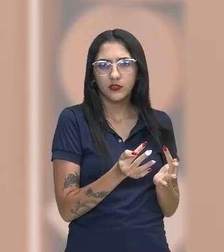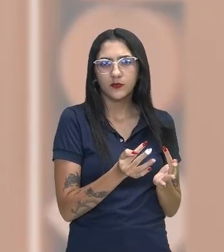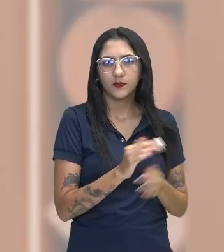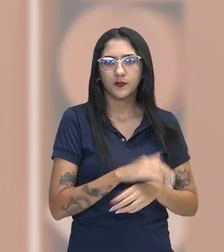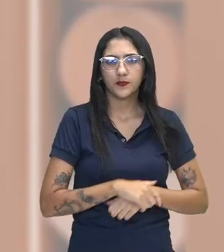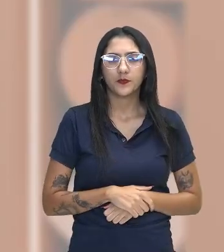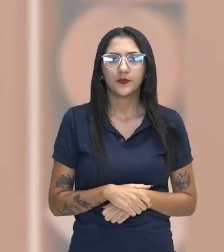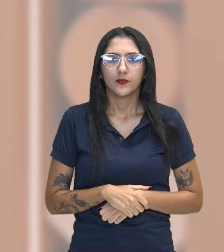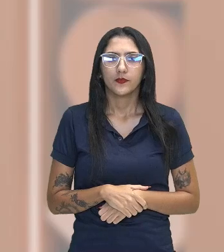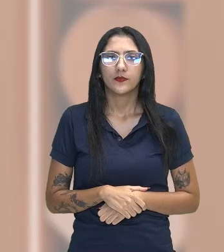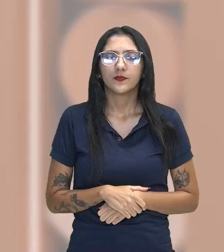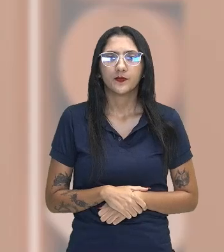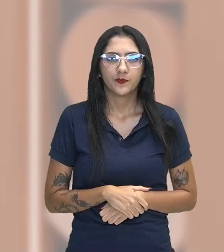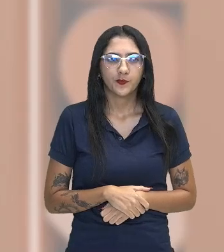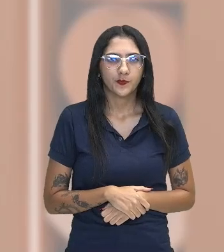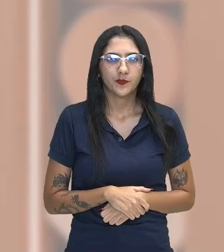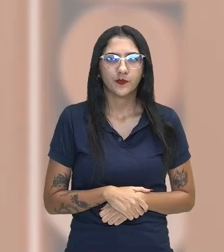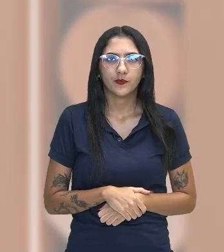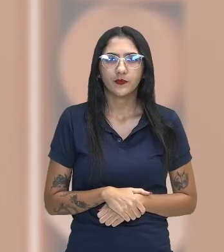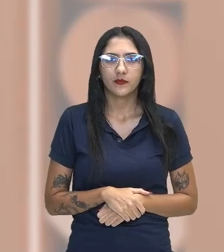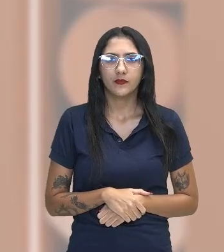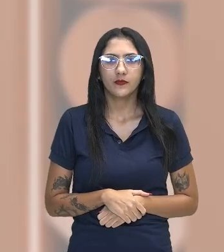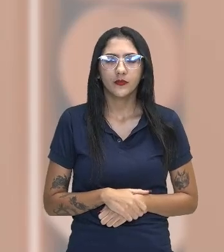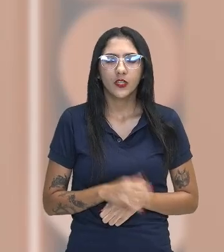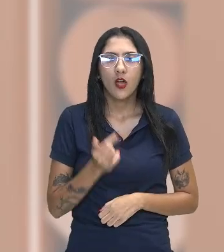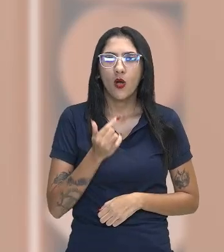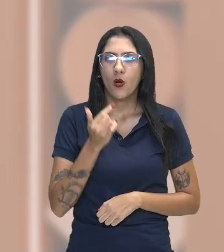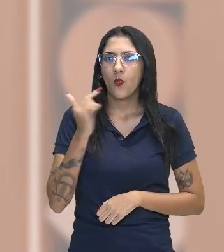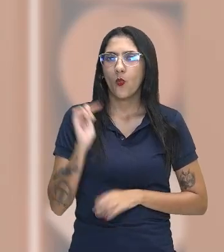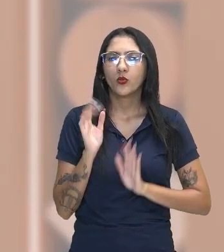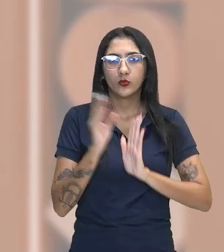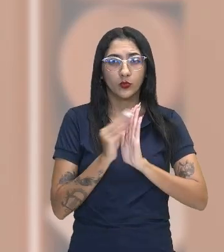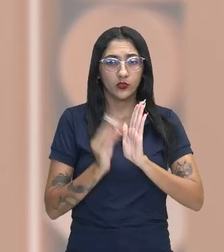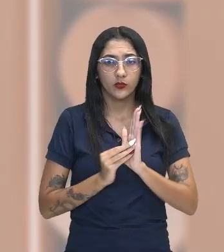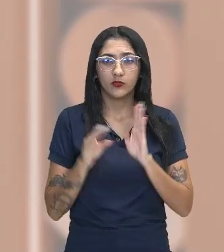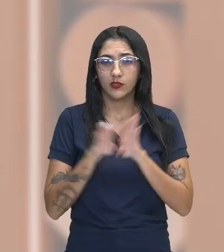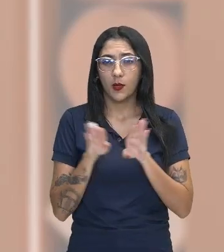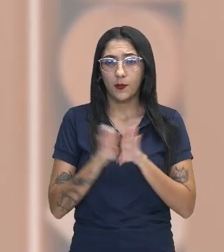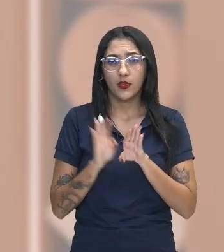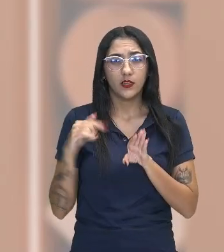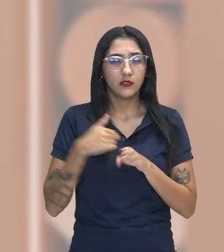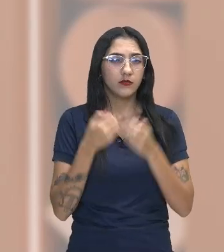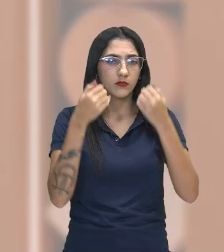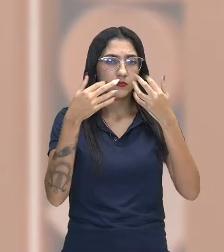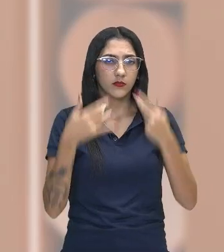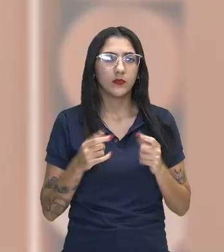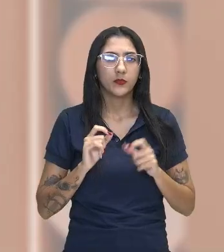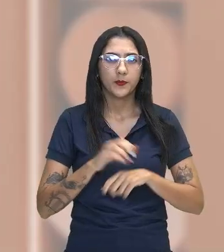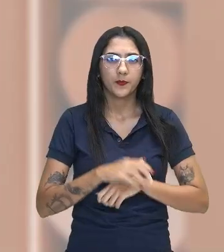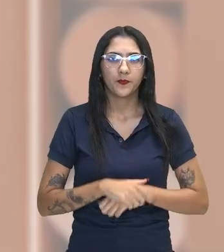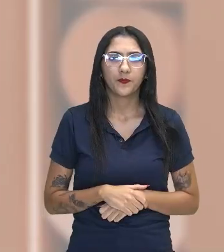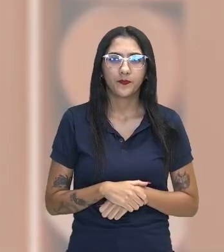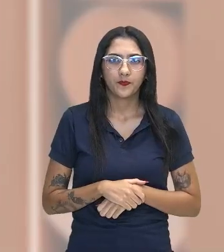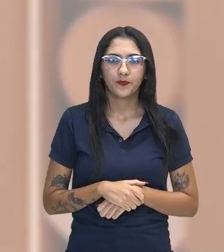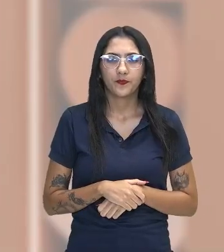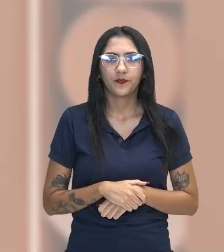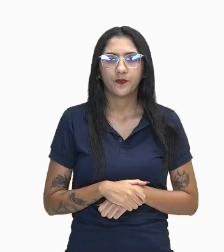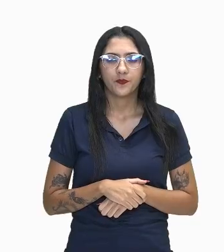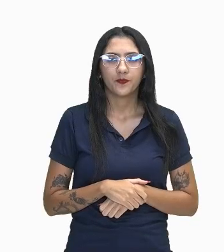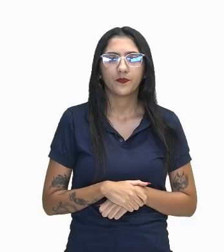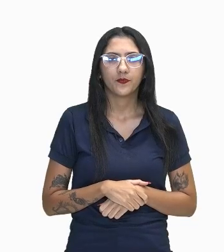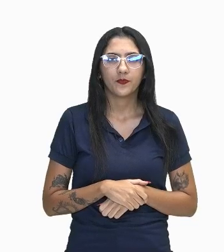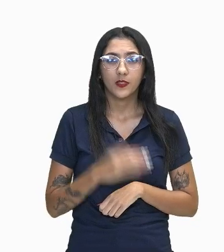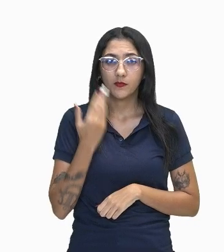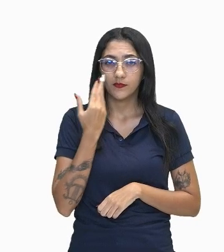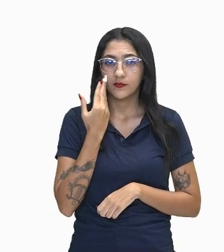gente? Outro conteúdo também que vamos relembrar vai ser aí sobre os sistemas agroflorestais,